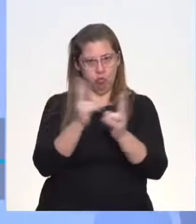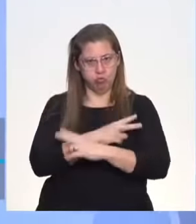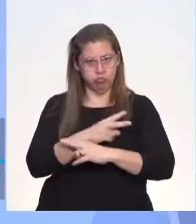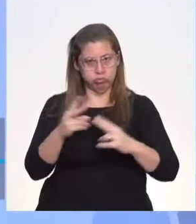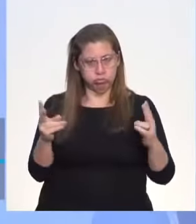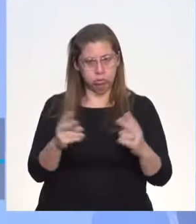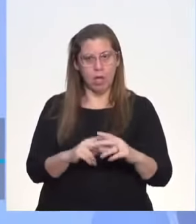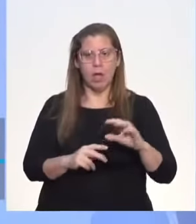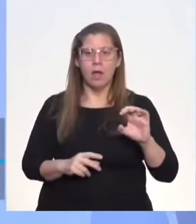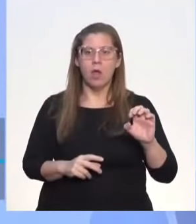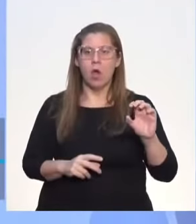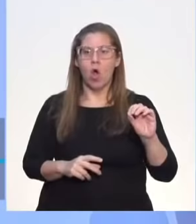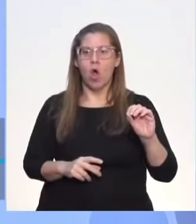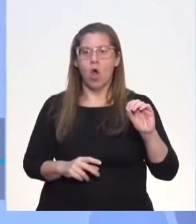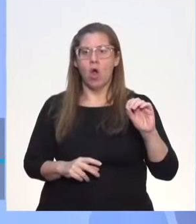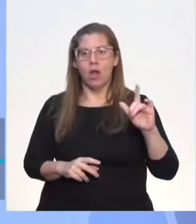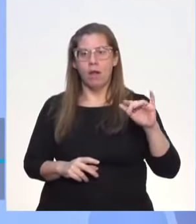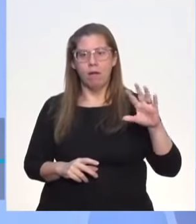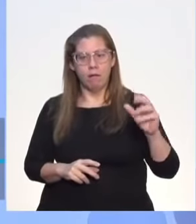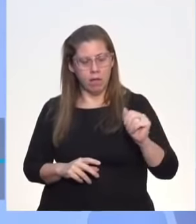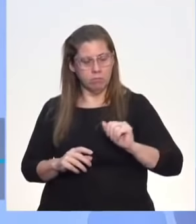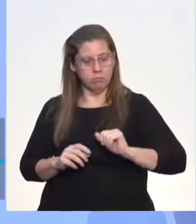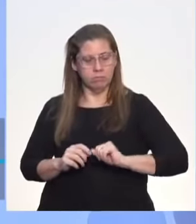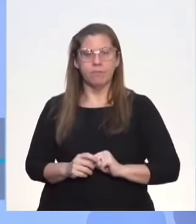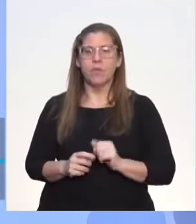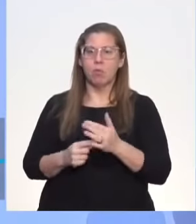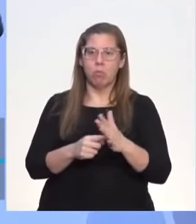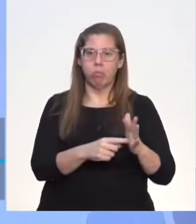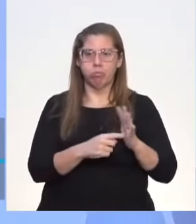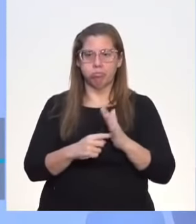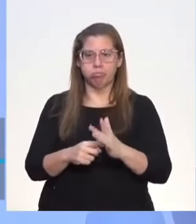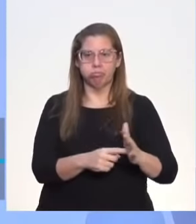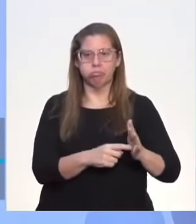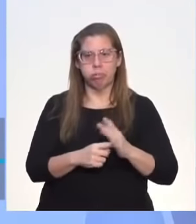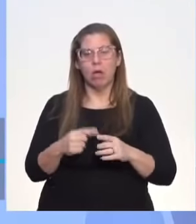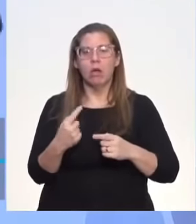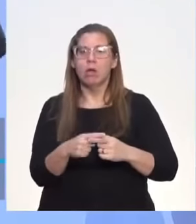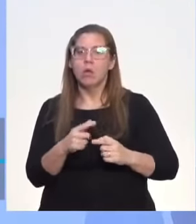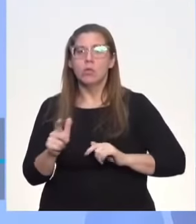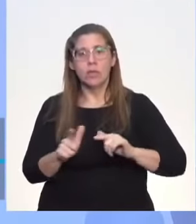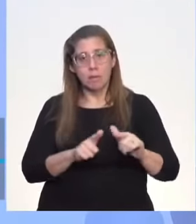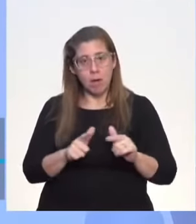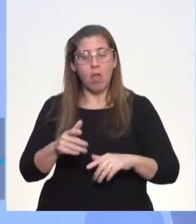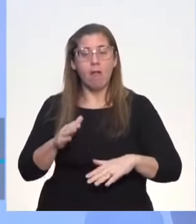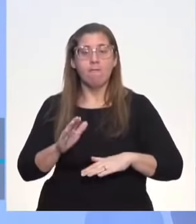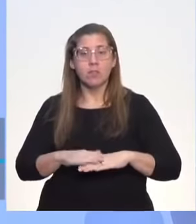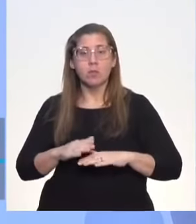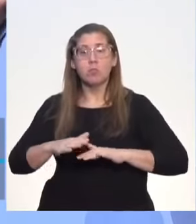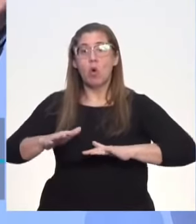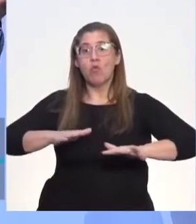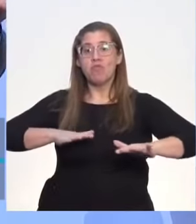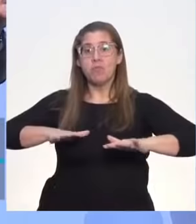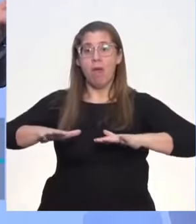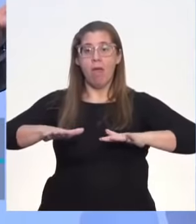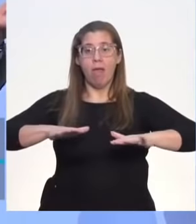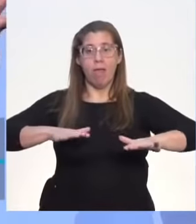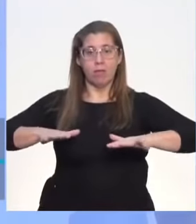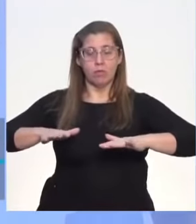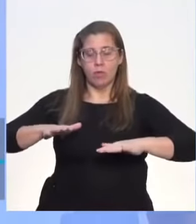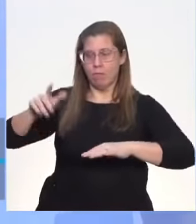funcionar EA turbina eólica e também os Moinhos de Vento é porque eles o trabalho é fazer um movimento